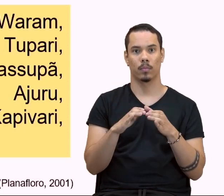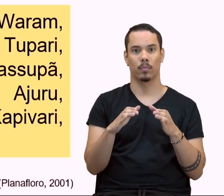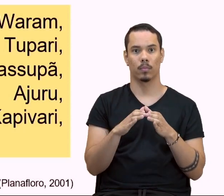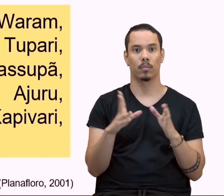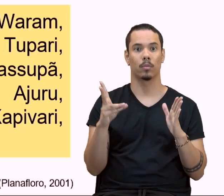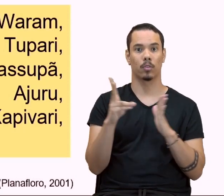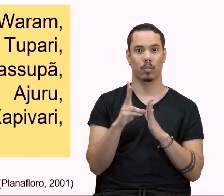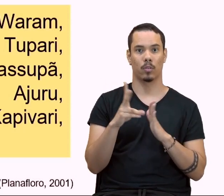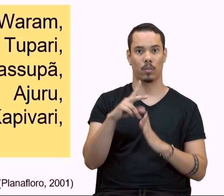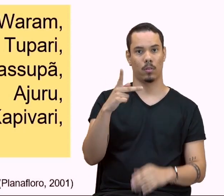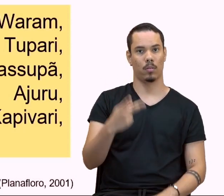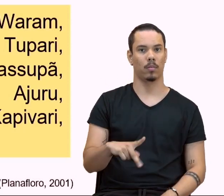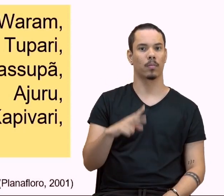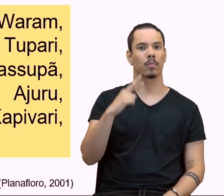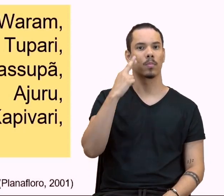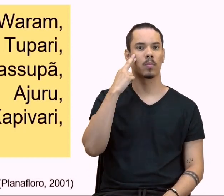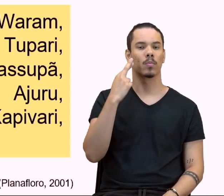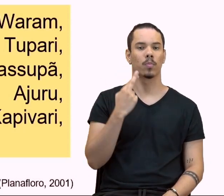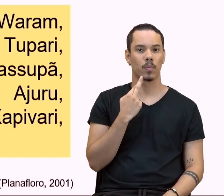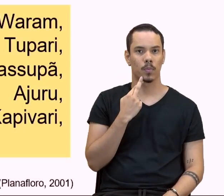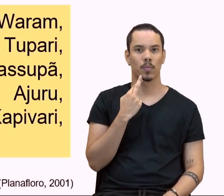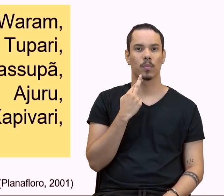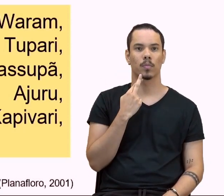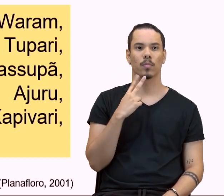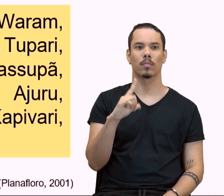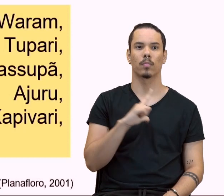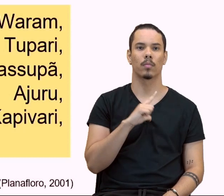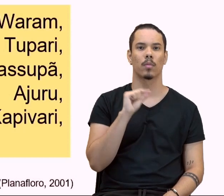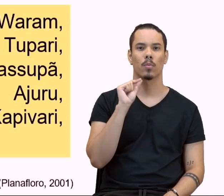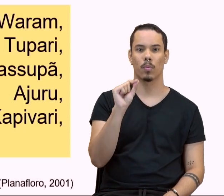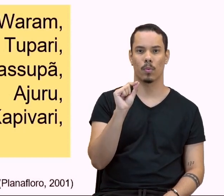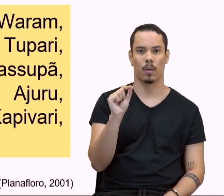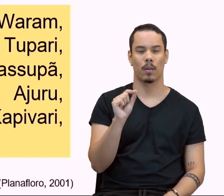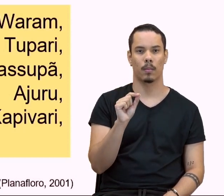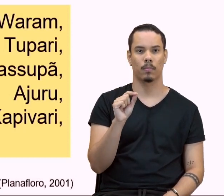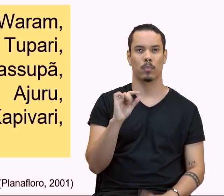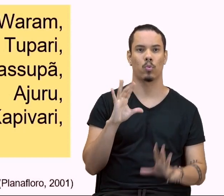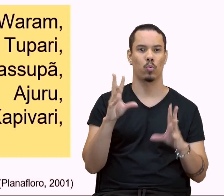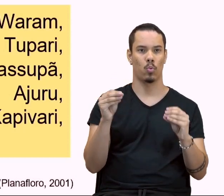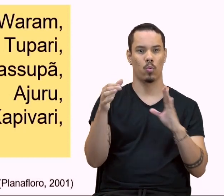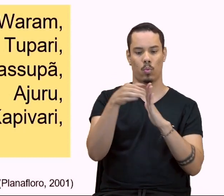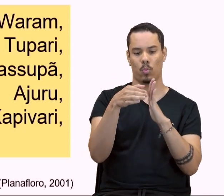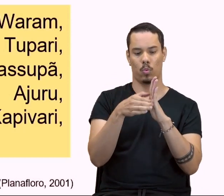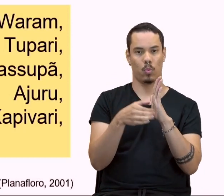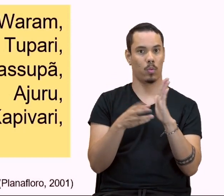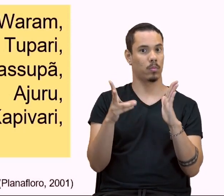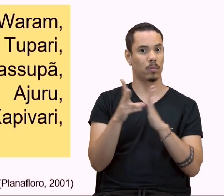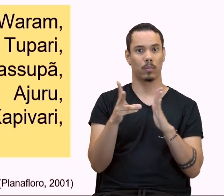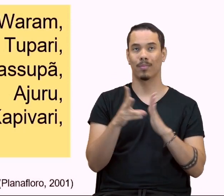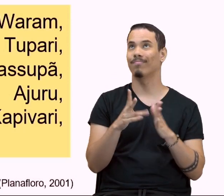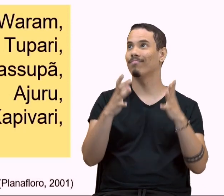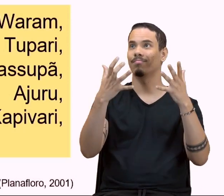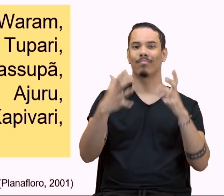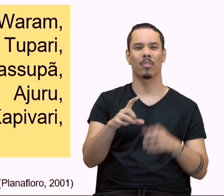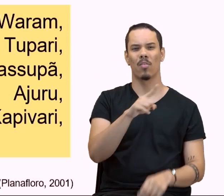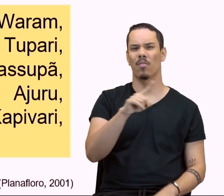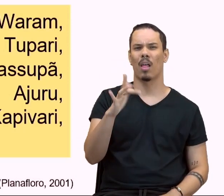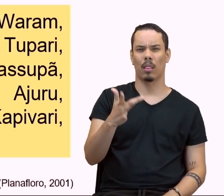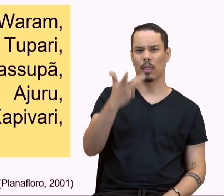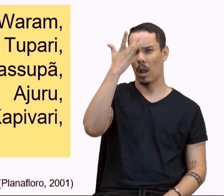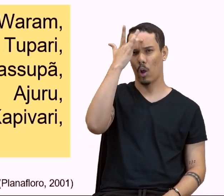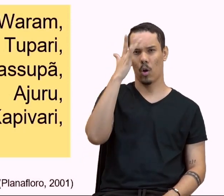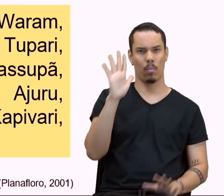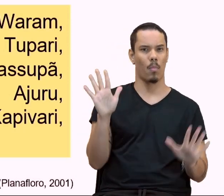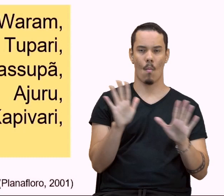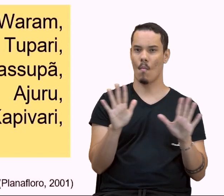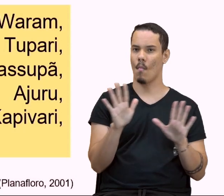Rondônia. Olha aí, galera. Esses povos indígenas, a gente não quer que você decore, mas